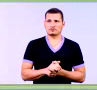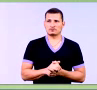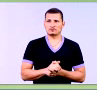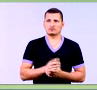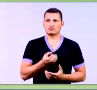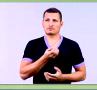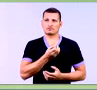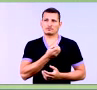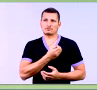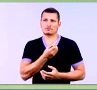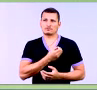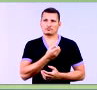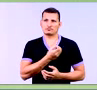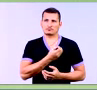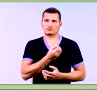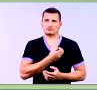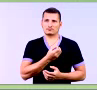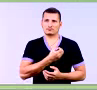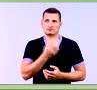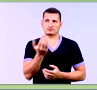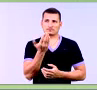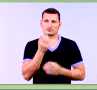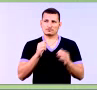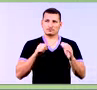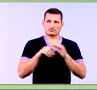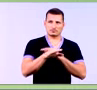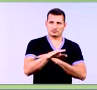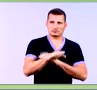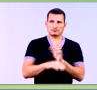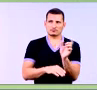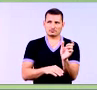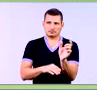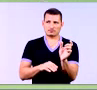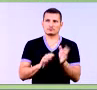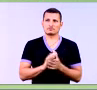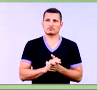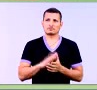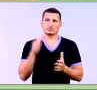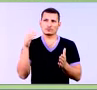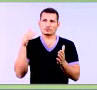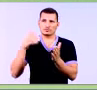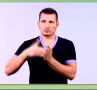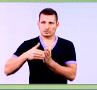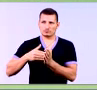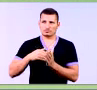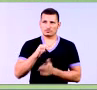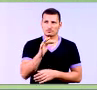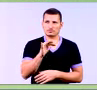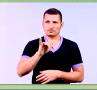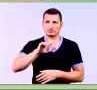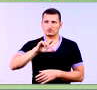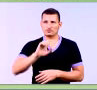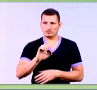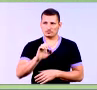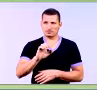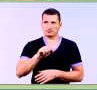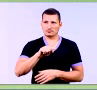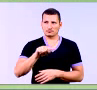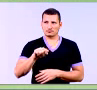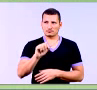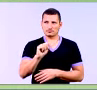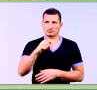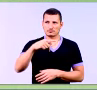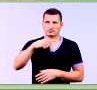valor que nós queremos que seja armazenado e, por último, passamos o File Append, que é o responsável